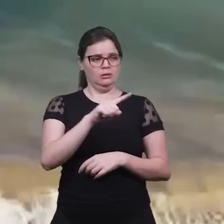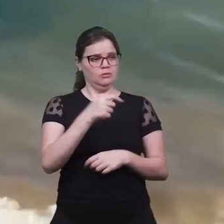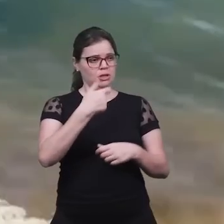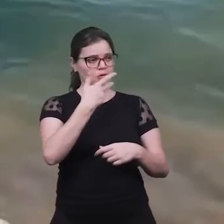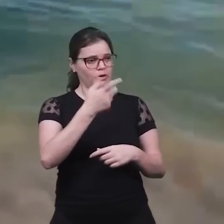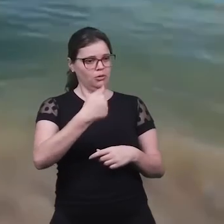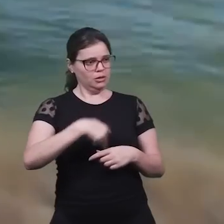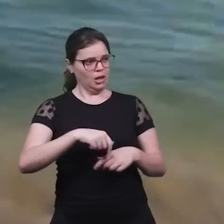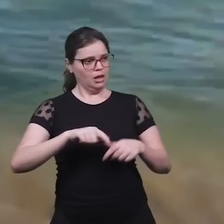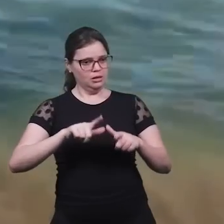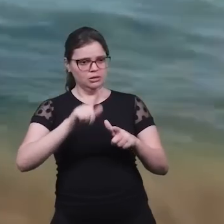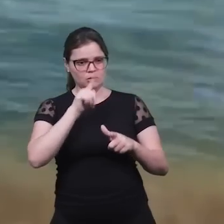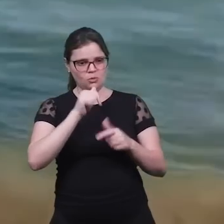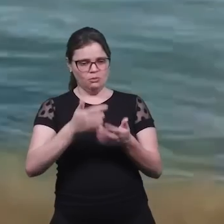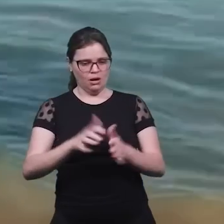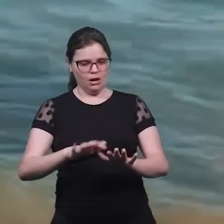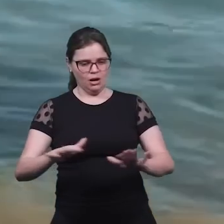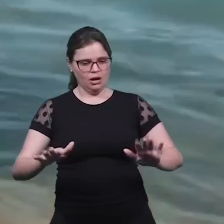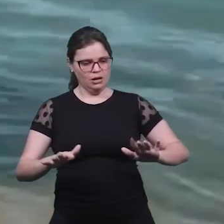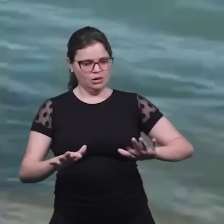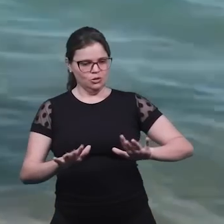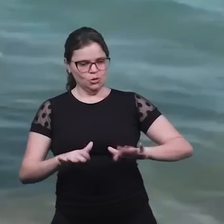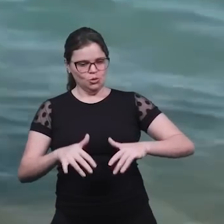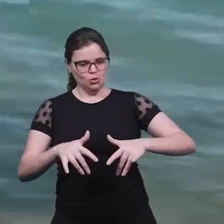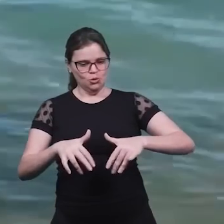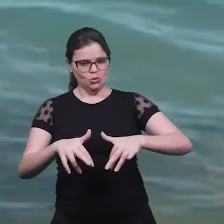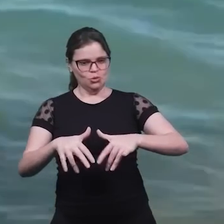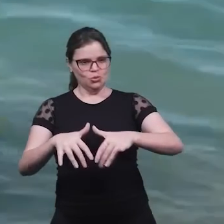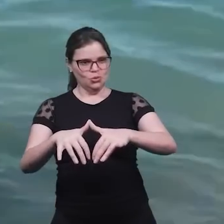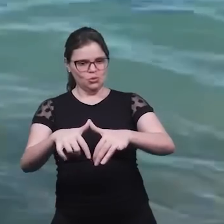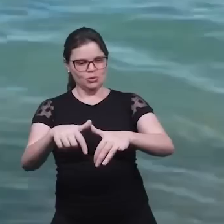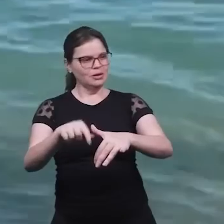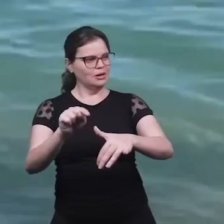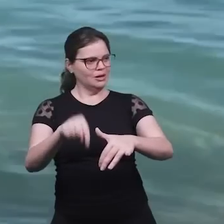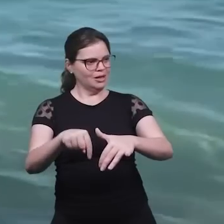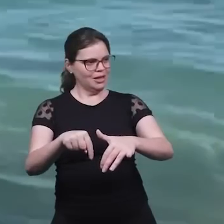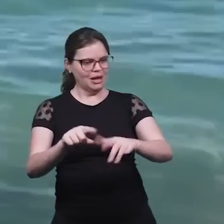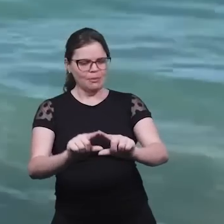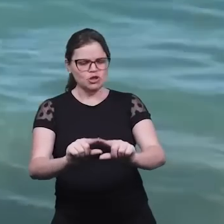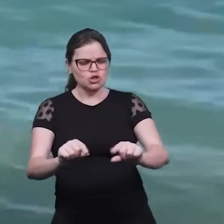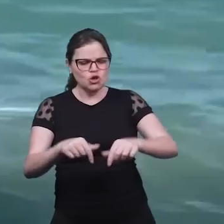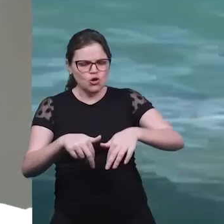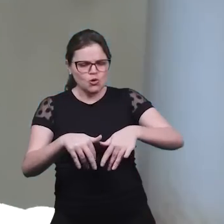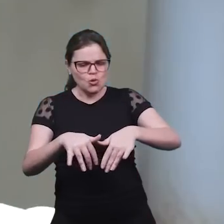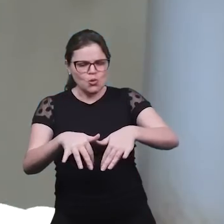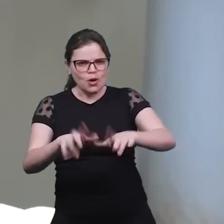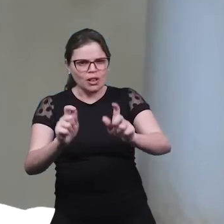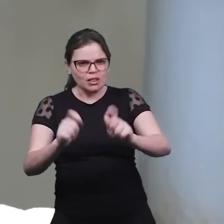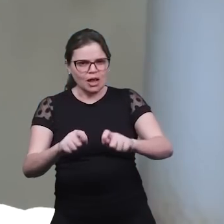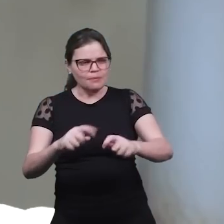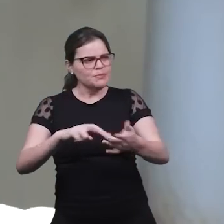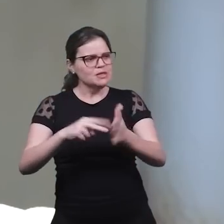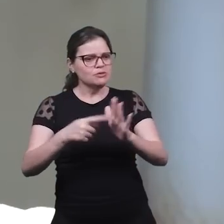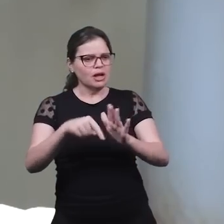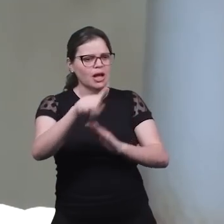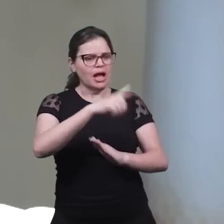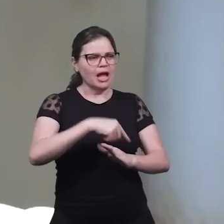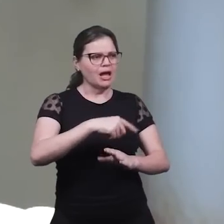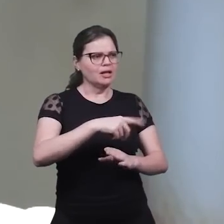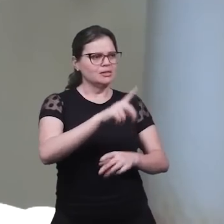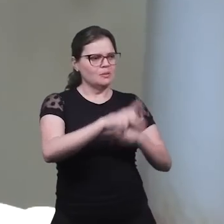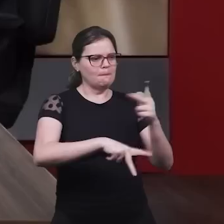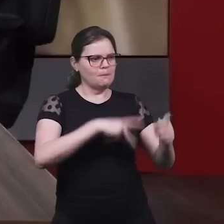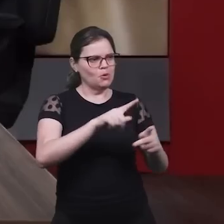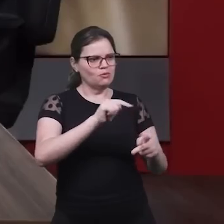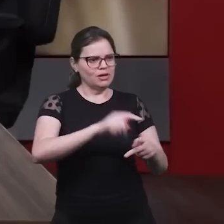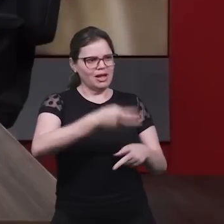eles morreram, em vez de ser no mar completo, morreram em meio metro de mar, morreram afogados. Milagre é maior. Milagre é maior. Milagre foi maior, né? Mas então, olha só, é isso